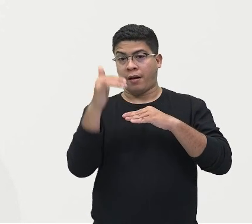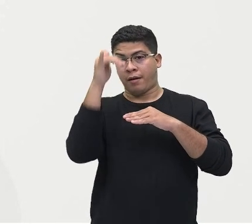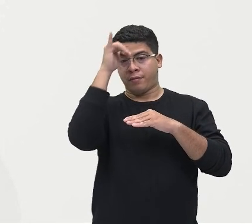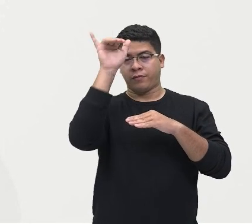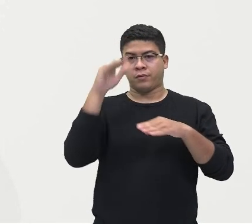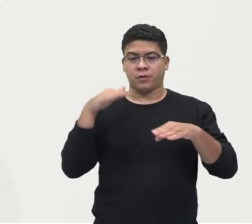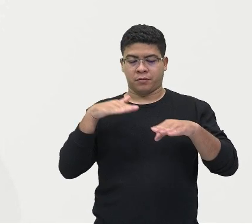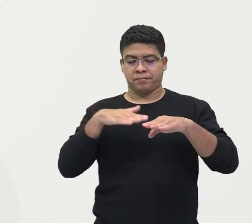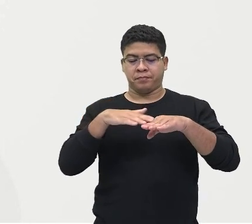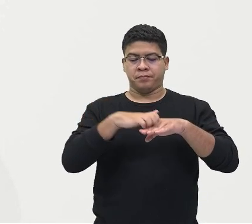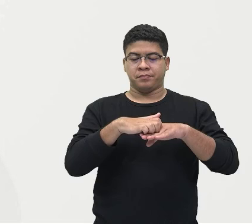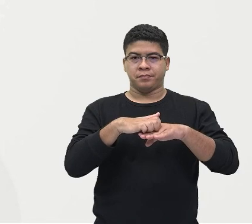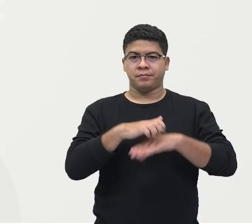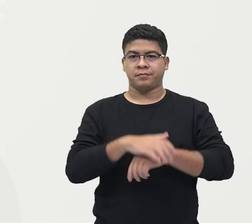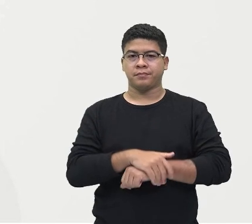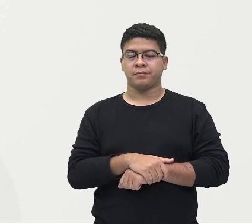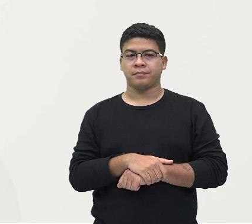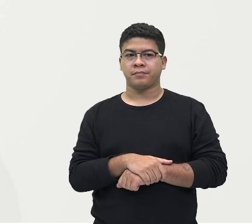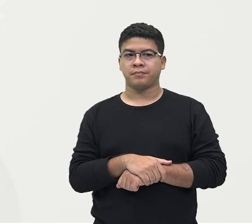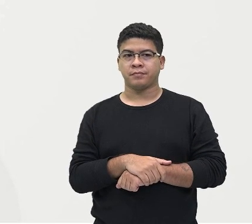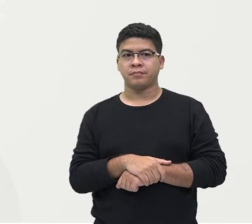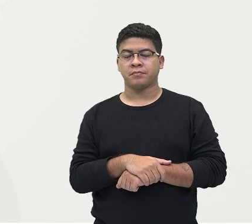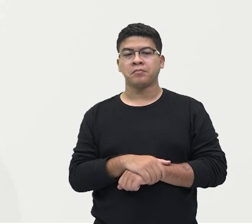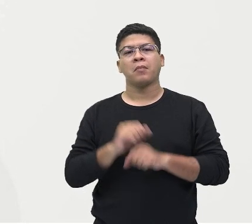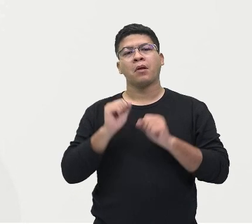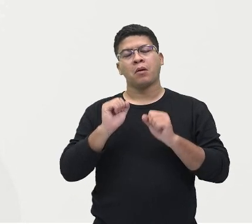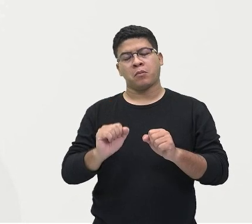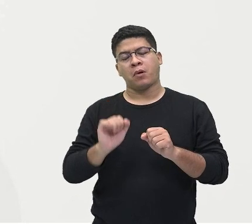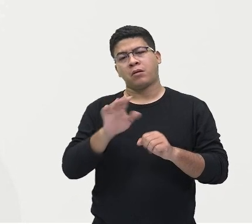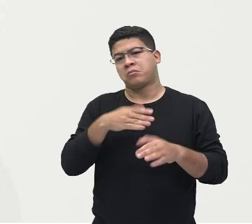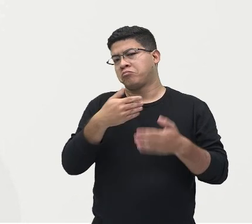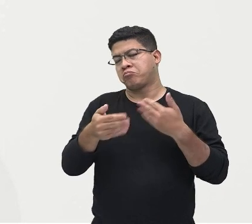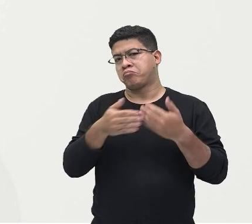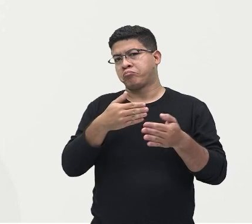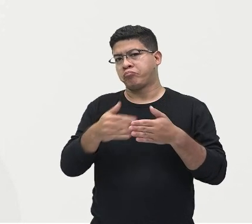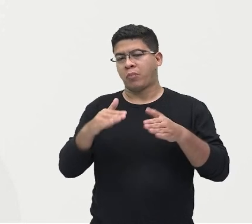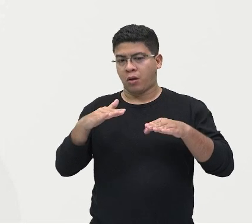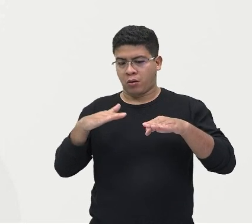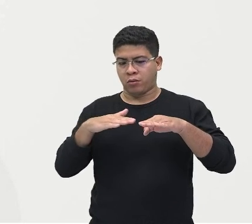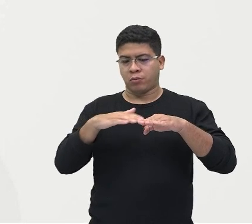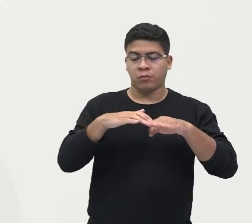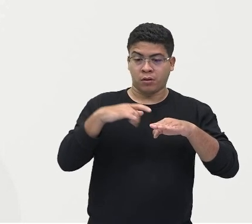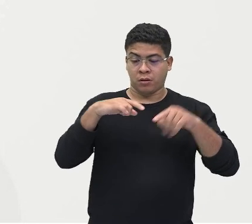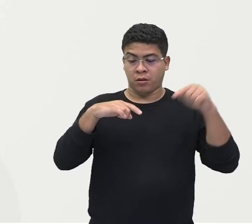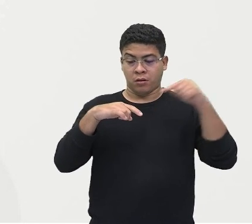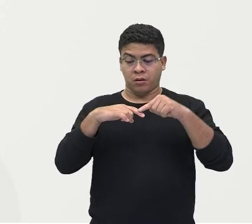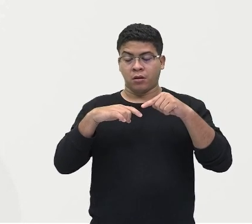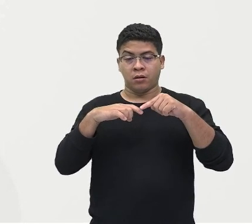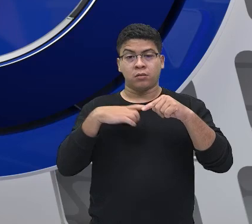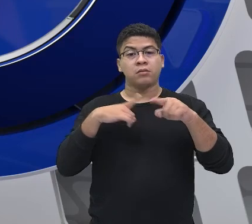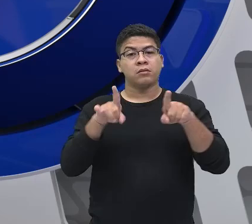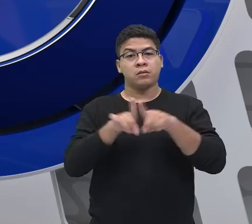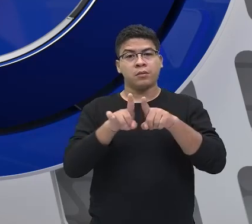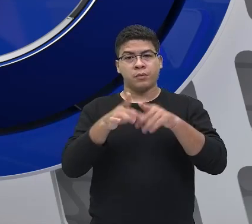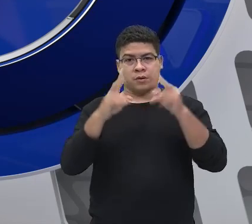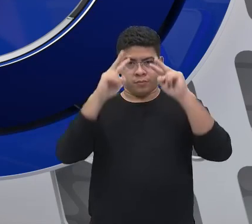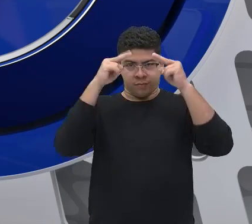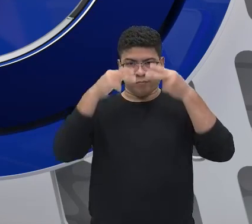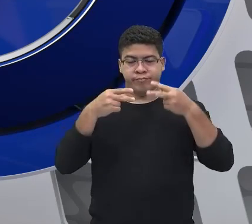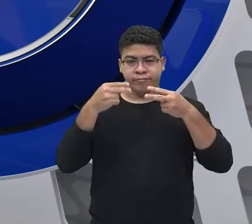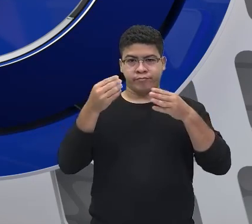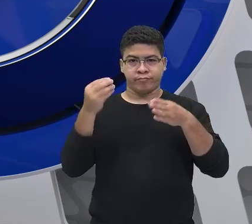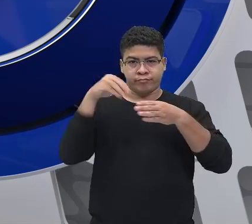obstáculo, né, que possa causar qualquer dano ao veículo e principalmente ao condutor.